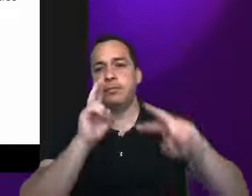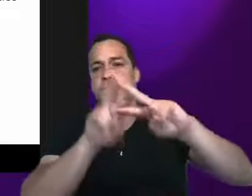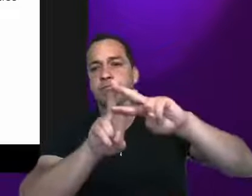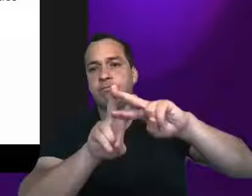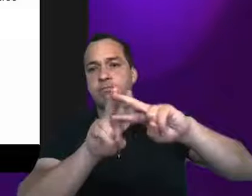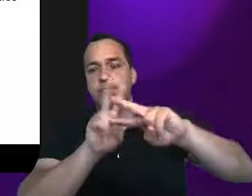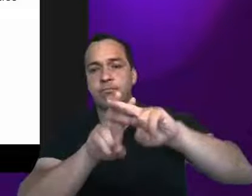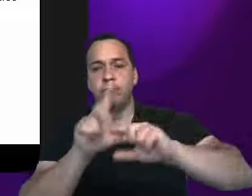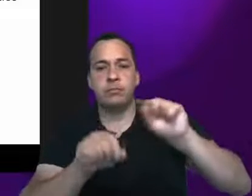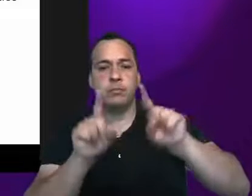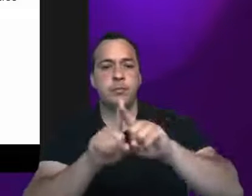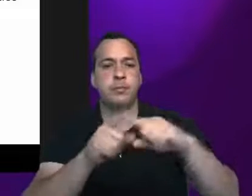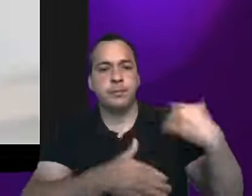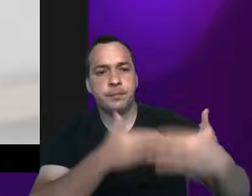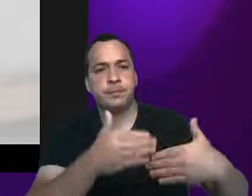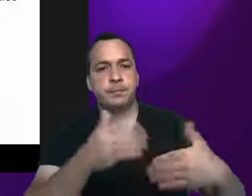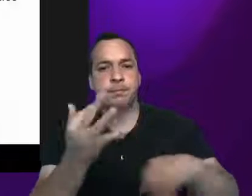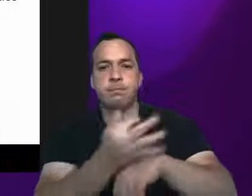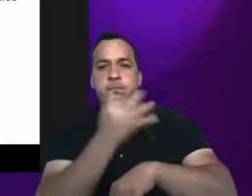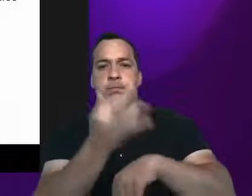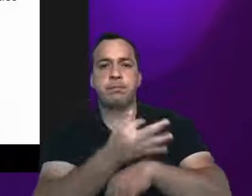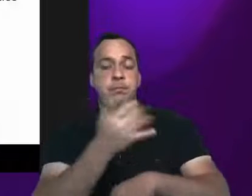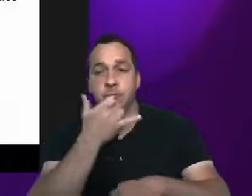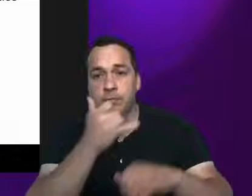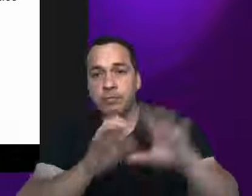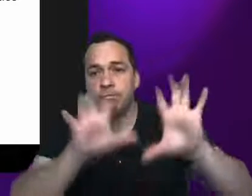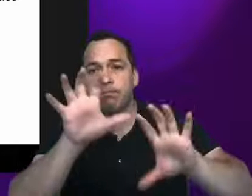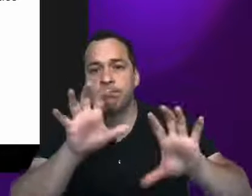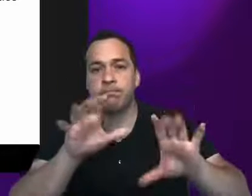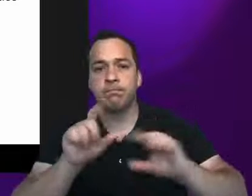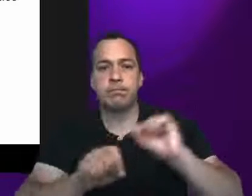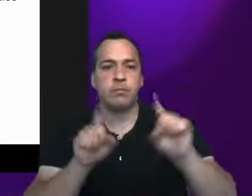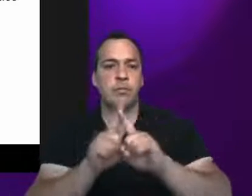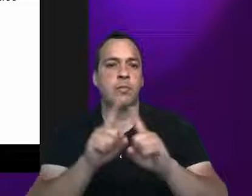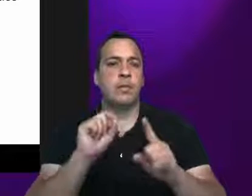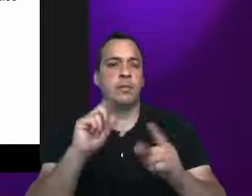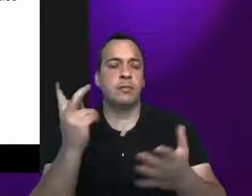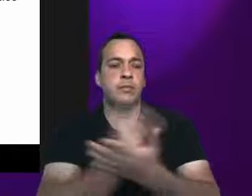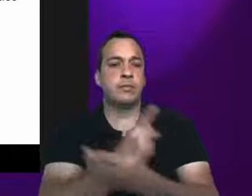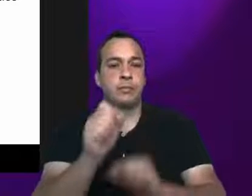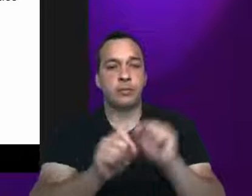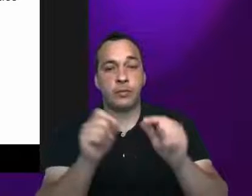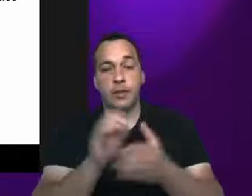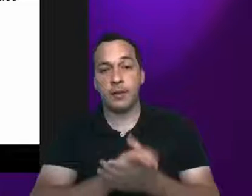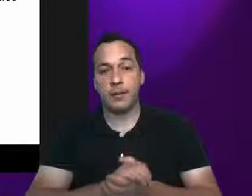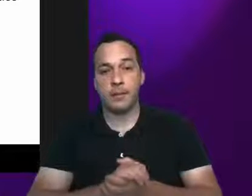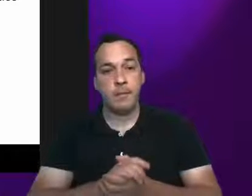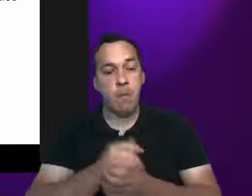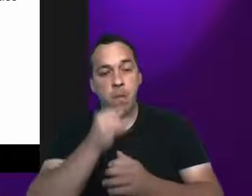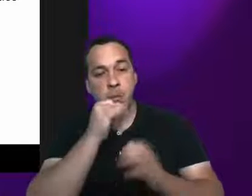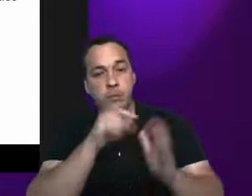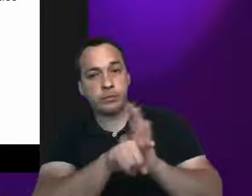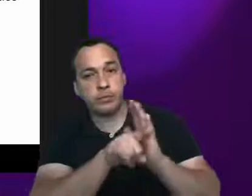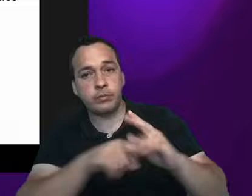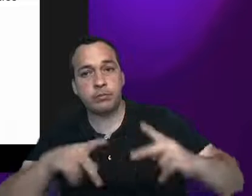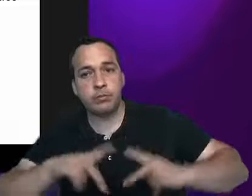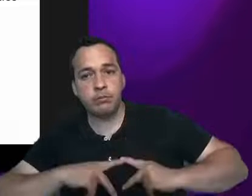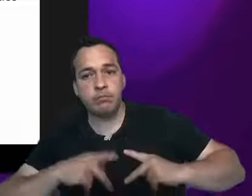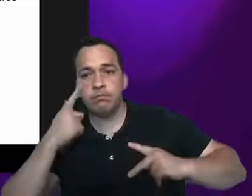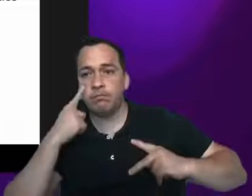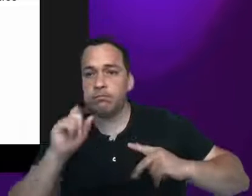é fluido tolerante. Desculpa. O que é ser fluido tolerante? Eu vou insonar o pulmão desse paciente. Ele tem um padrão